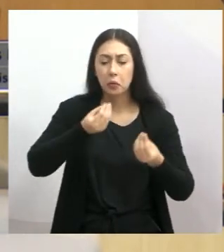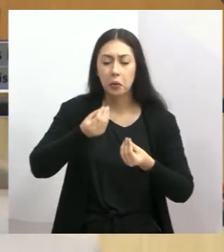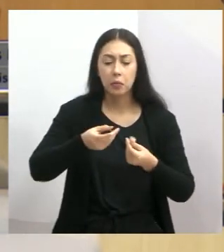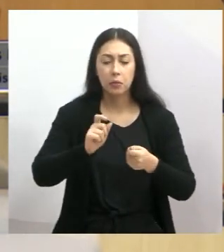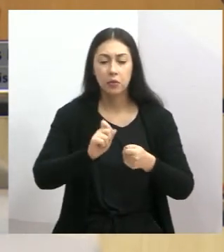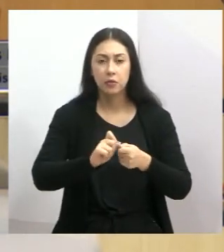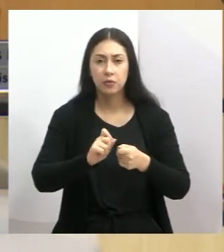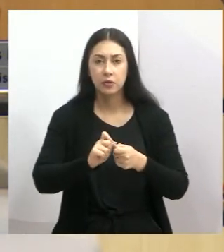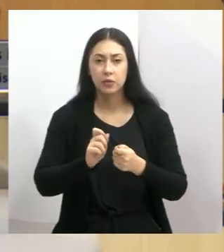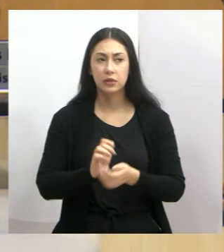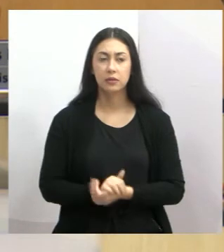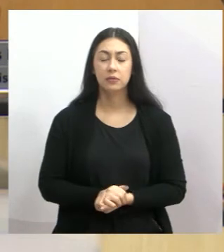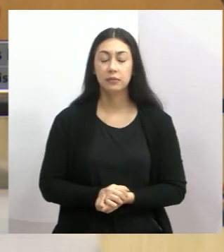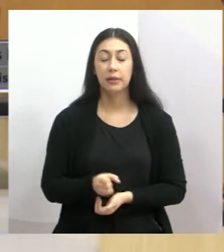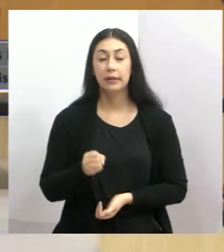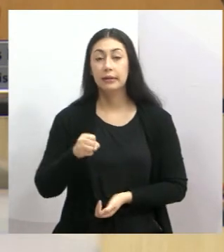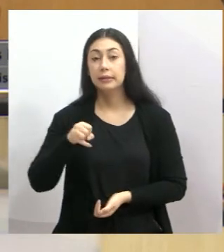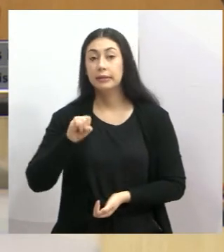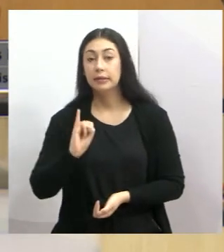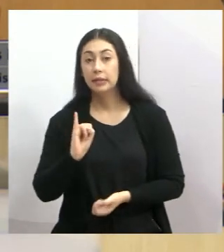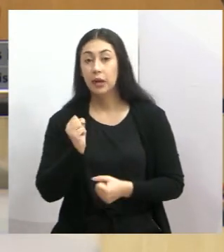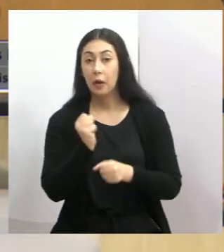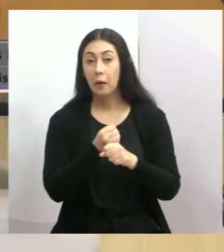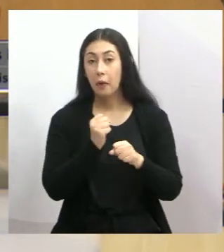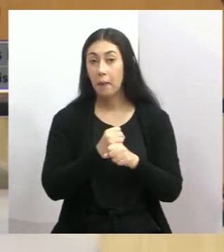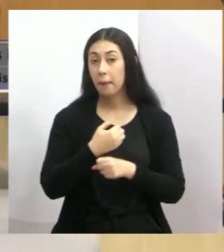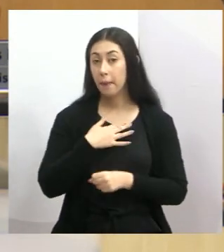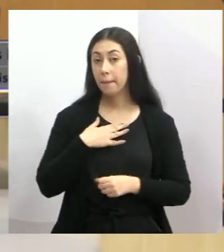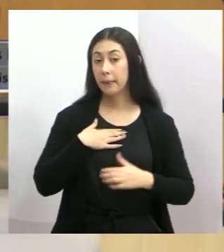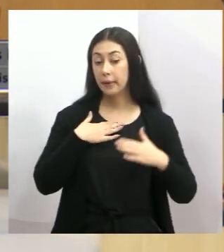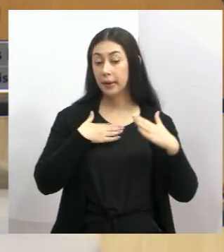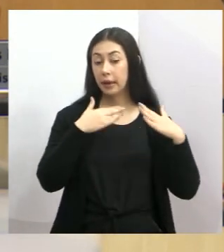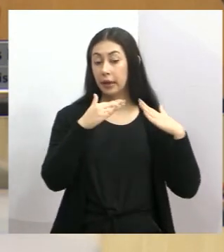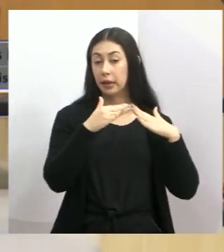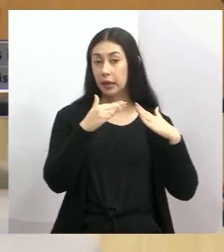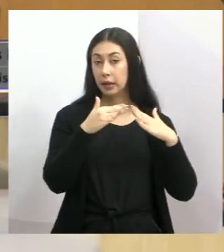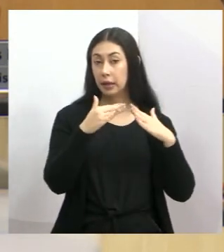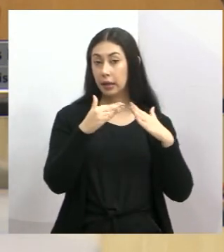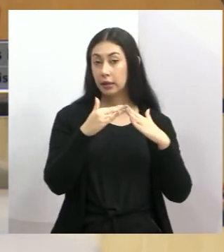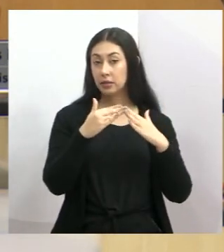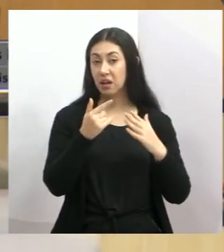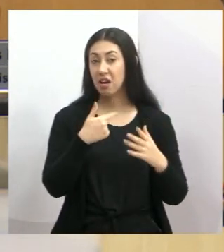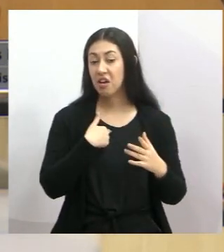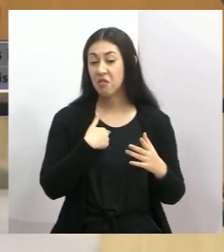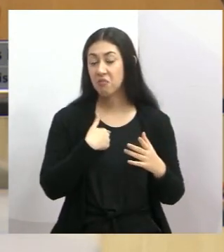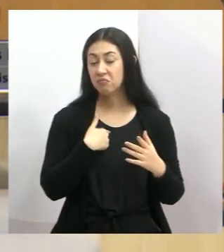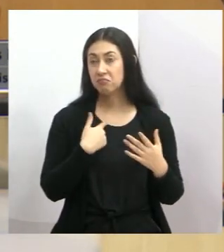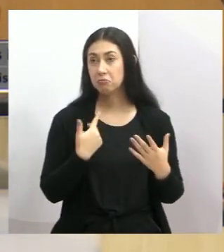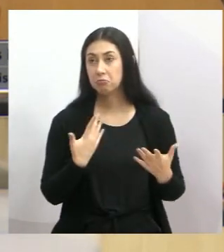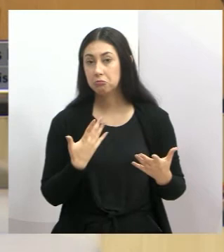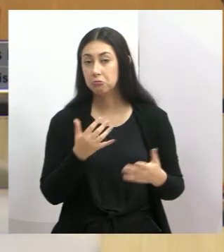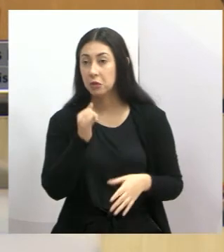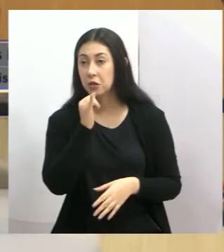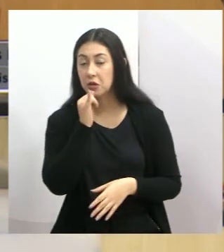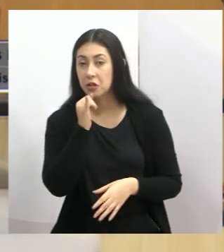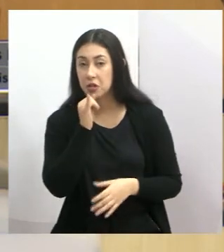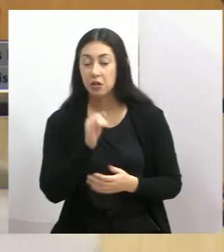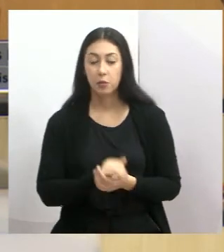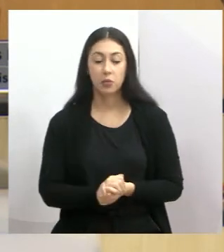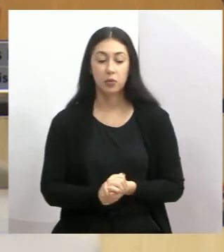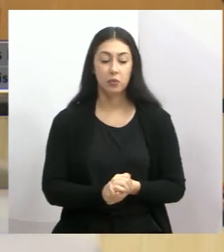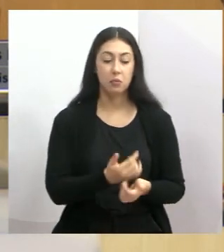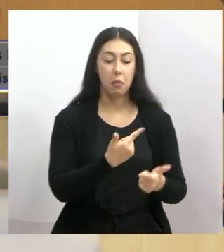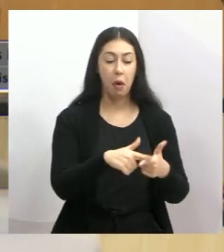se é uma obra na minha casa que eu estou fazendo e deixa ali um um obstáculo